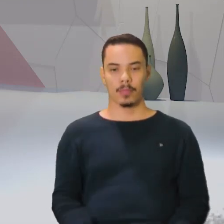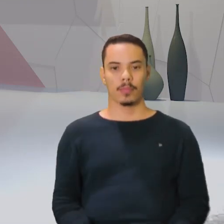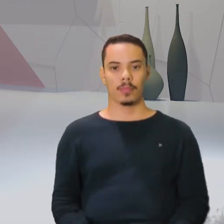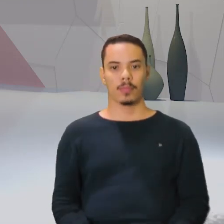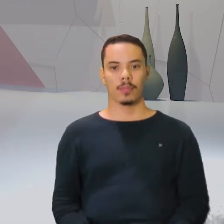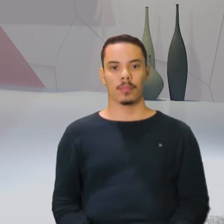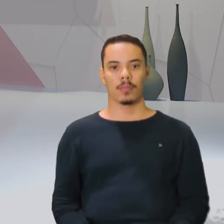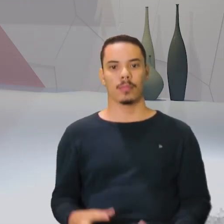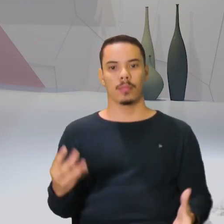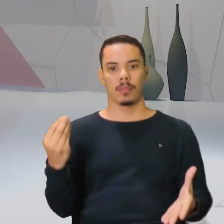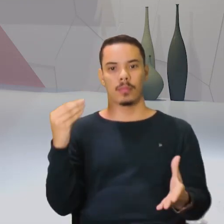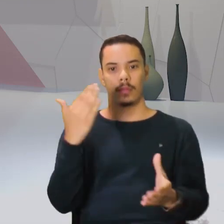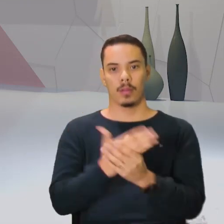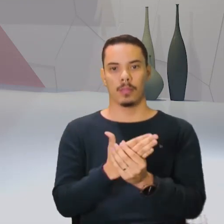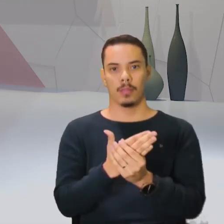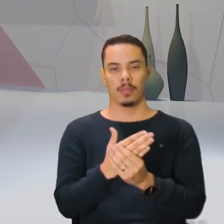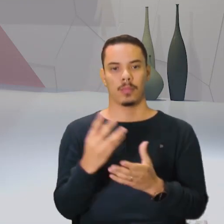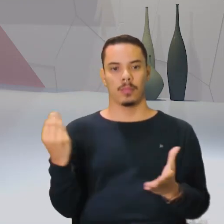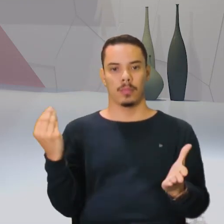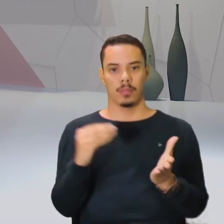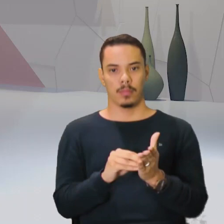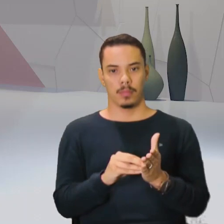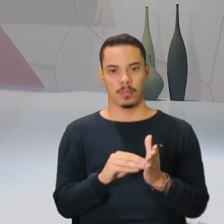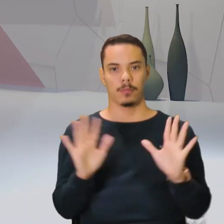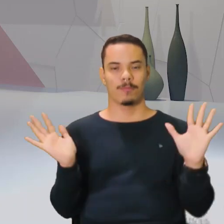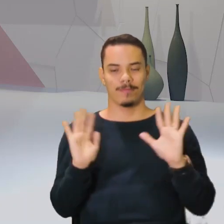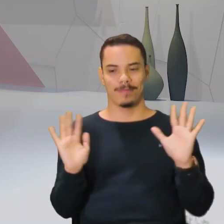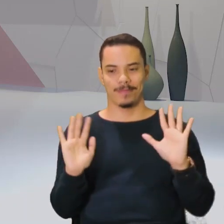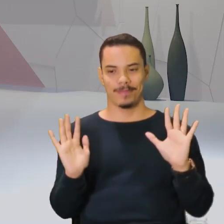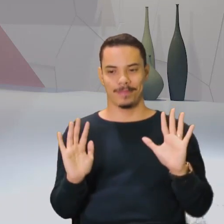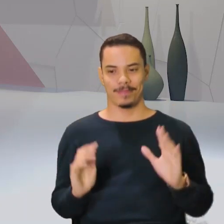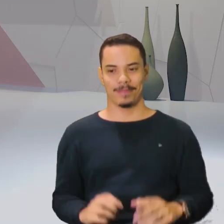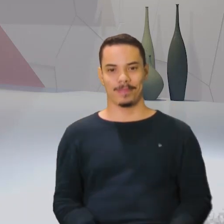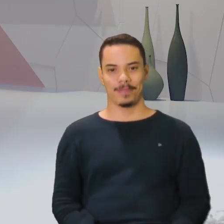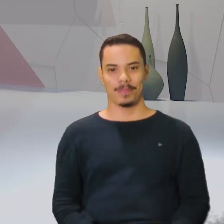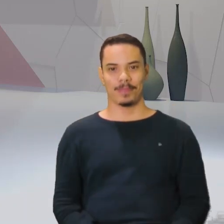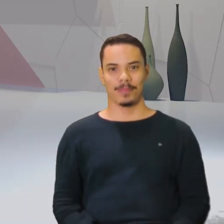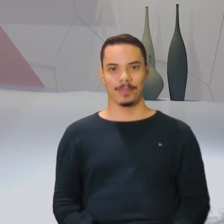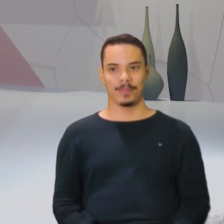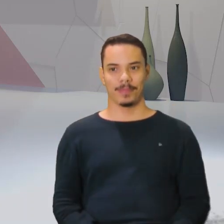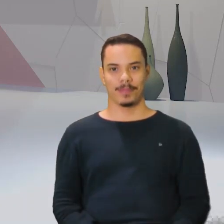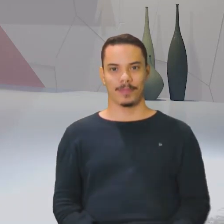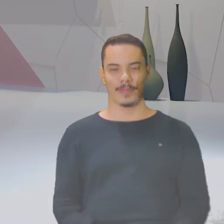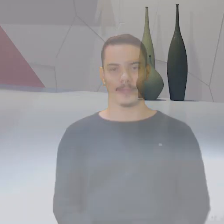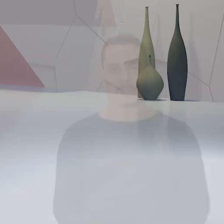E põe no seu portfólio, beleza? É isso aí. Valeu, Tchau. Até a próxima.